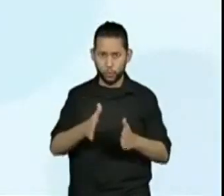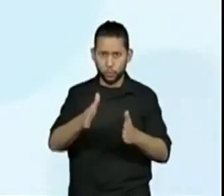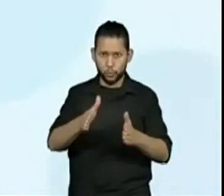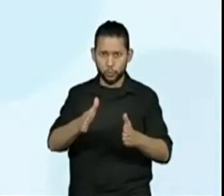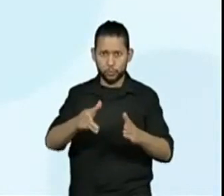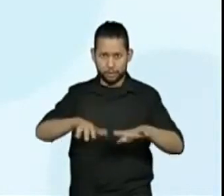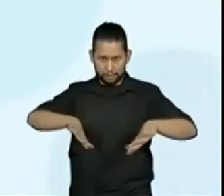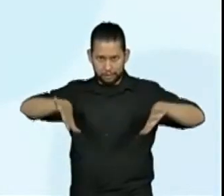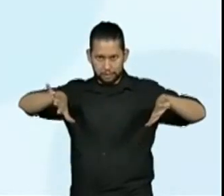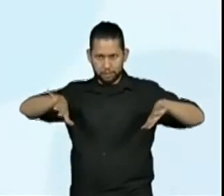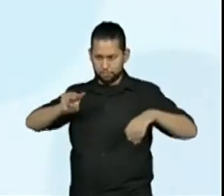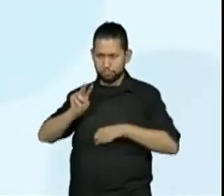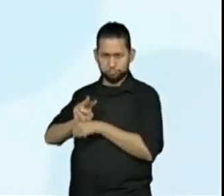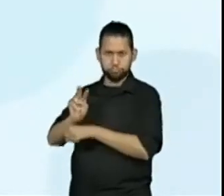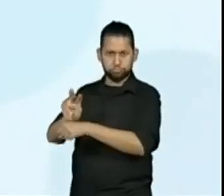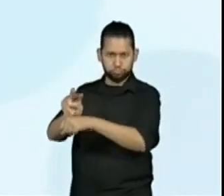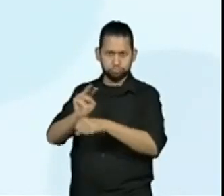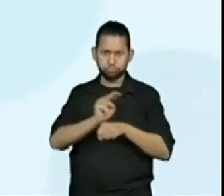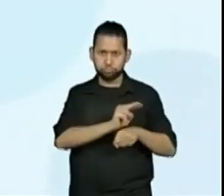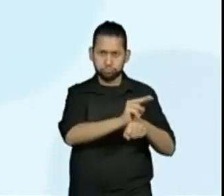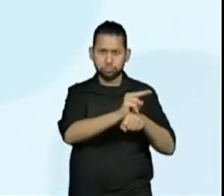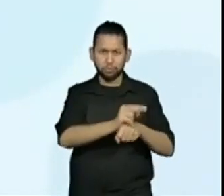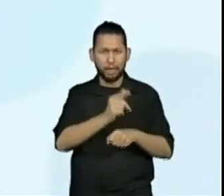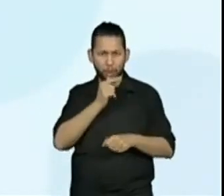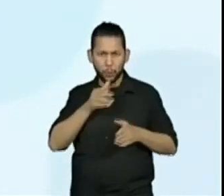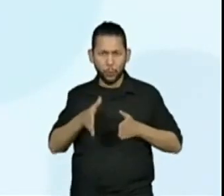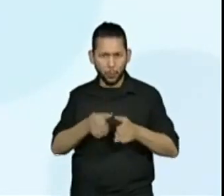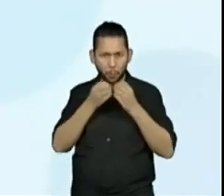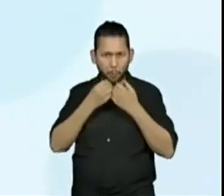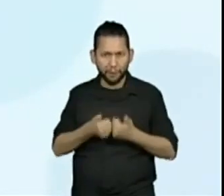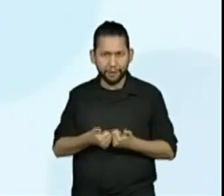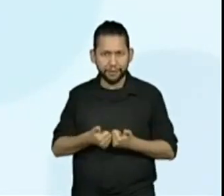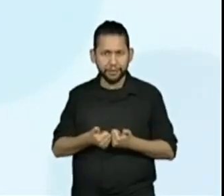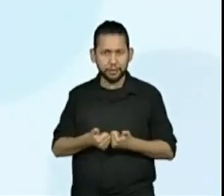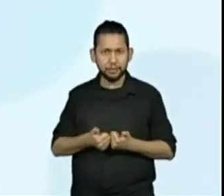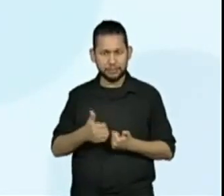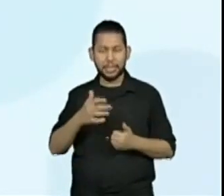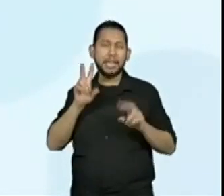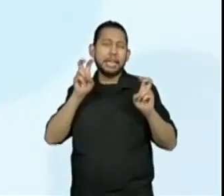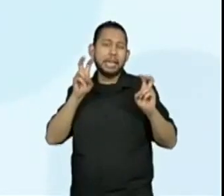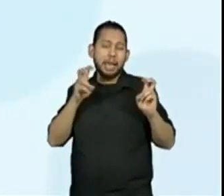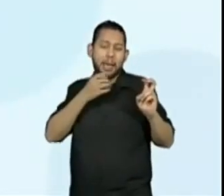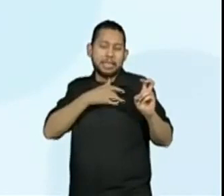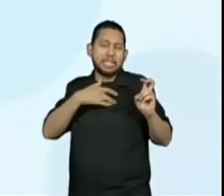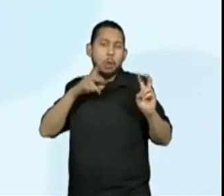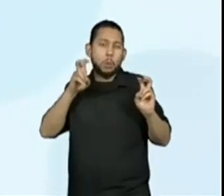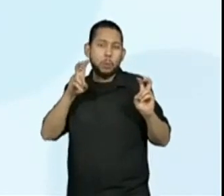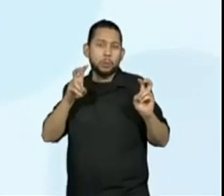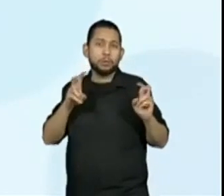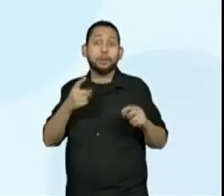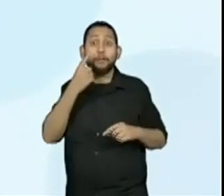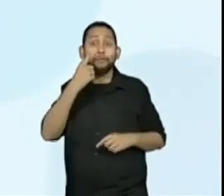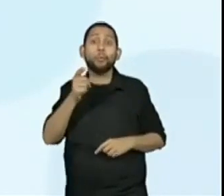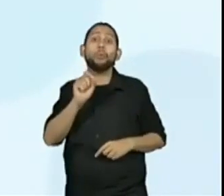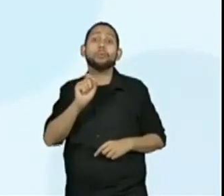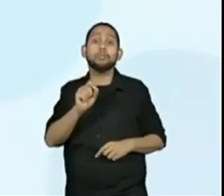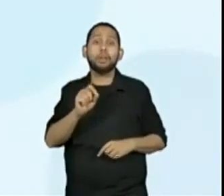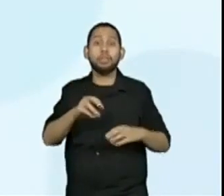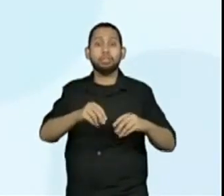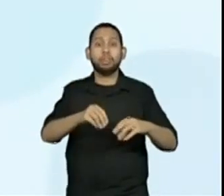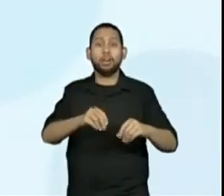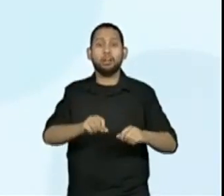esses córregos aí? A gente vê muitos sedimentos, não é? Eles estão muito rasos. E como é que